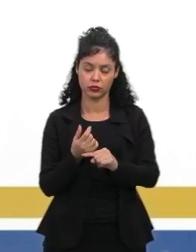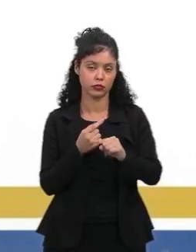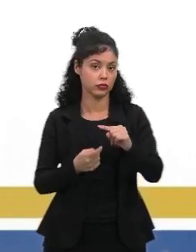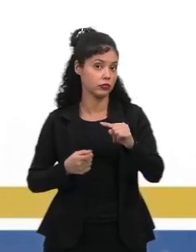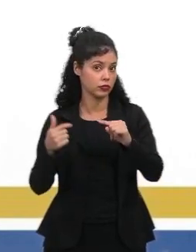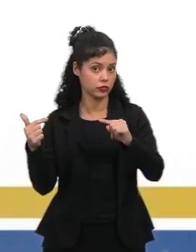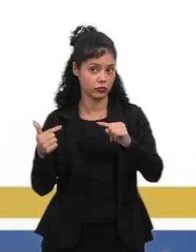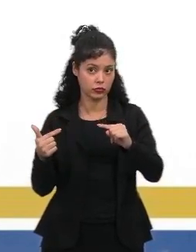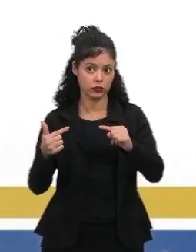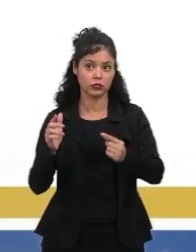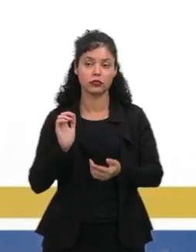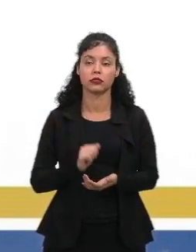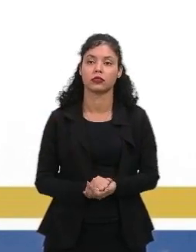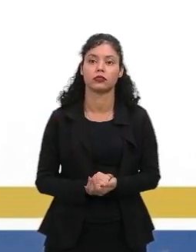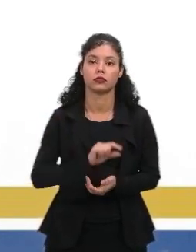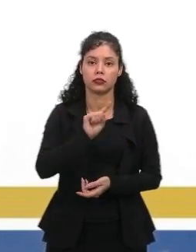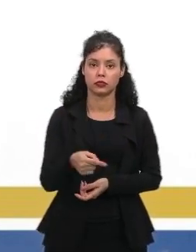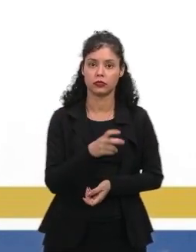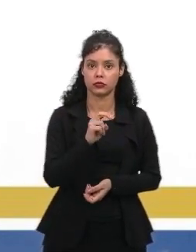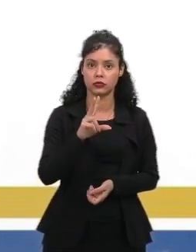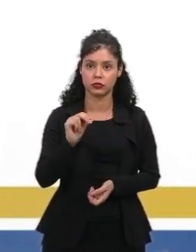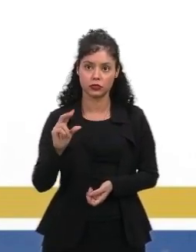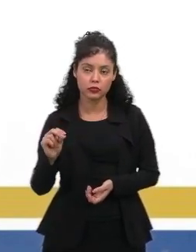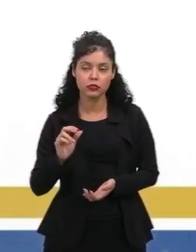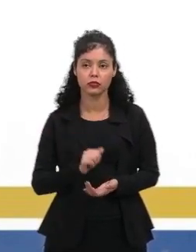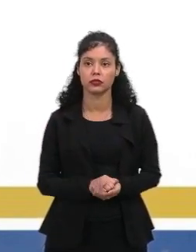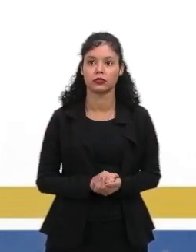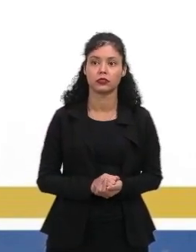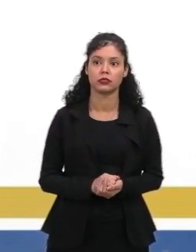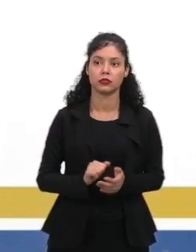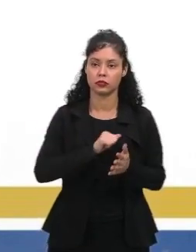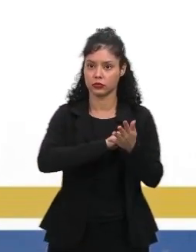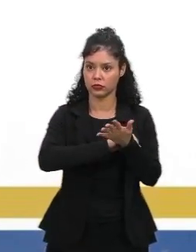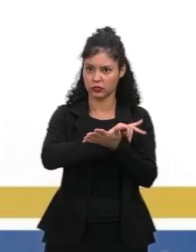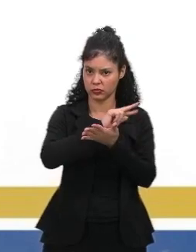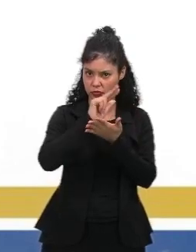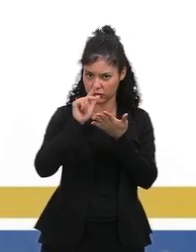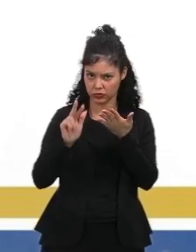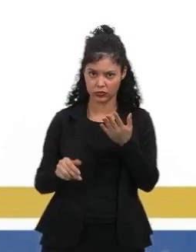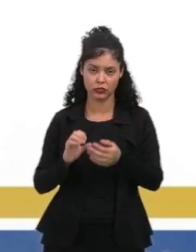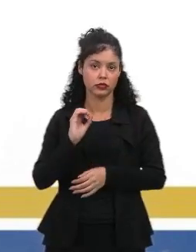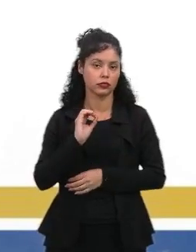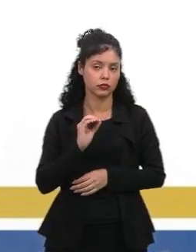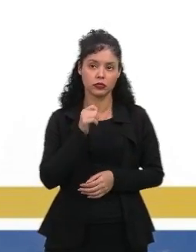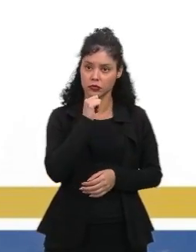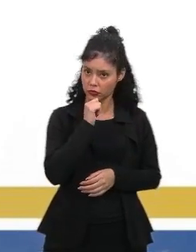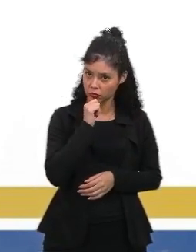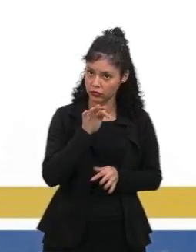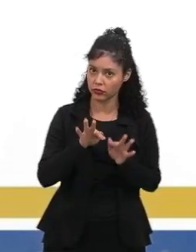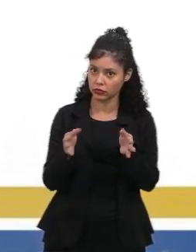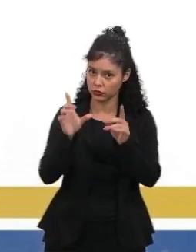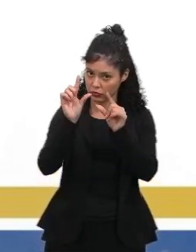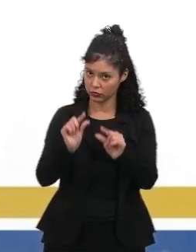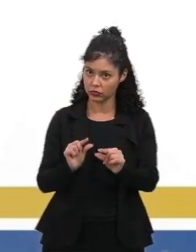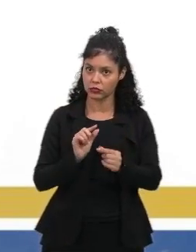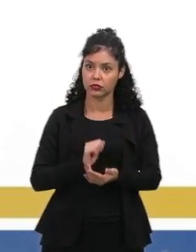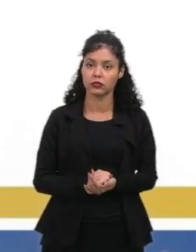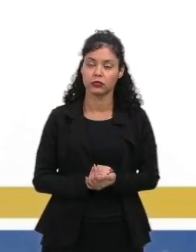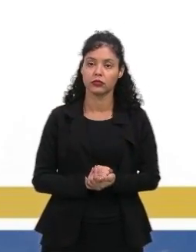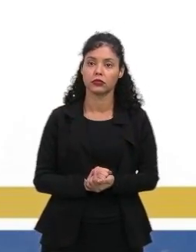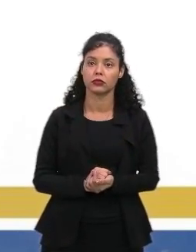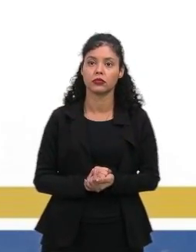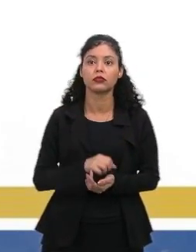para x ao quadrado igual a 1.500. Esse monte de zero, a gente pode simplificar. Simplificar como? Eu posso tirar